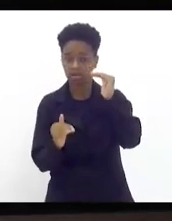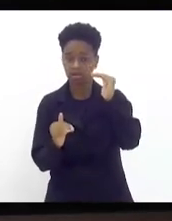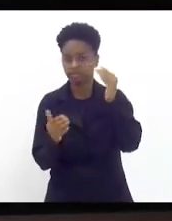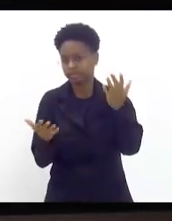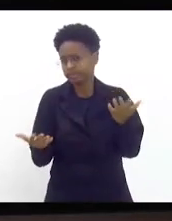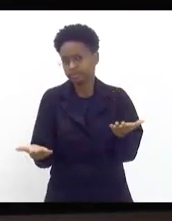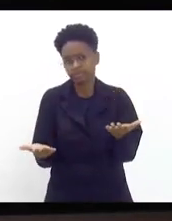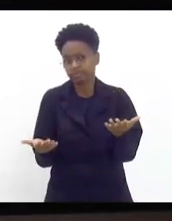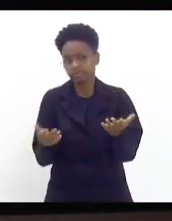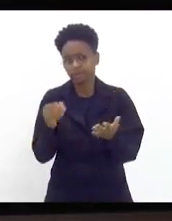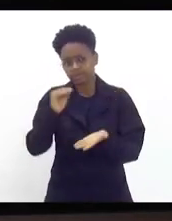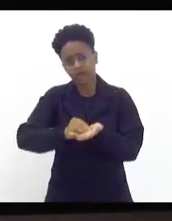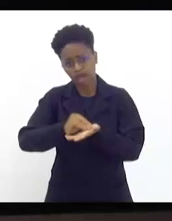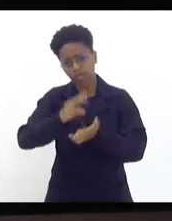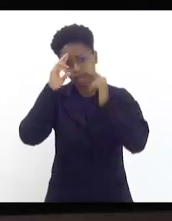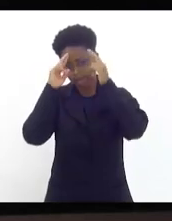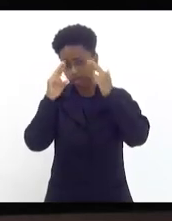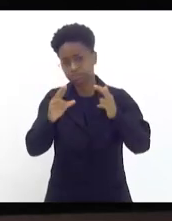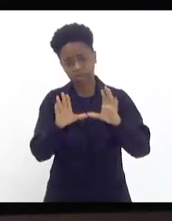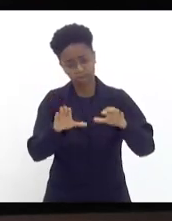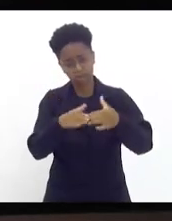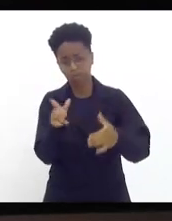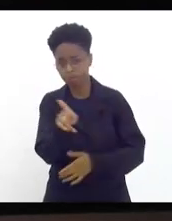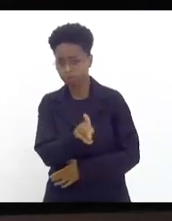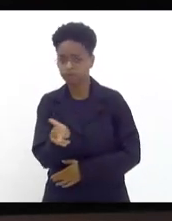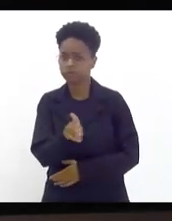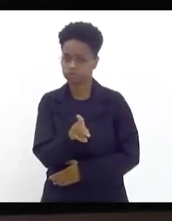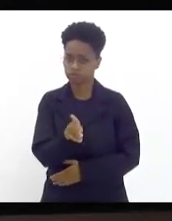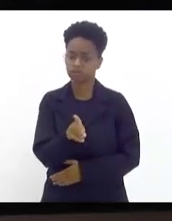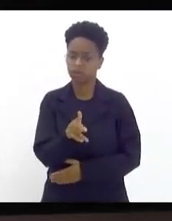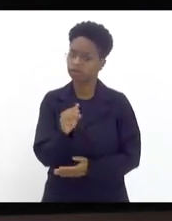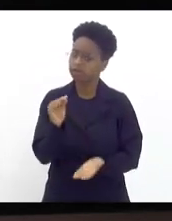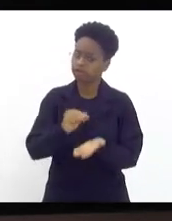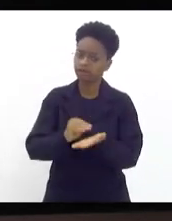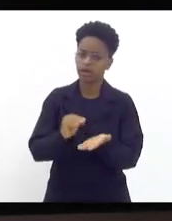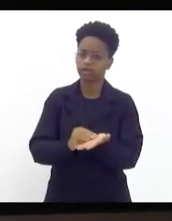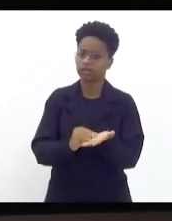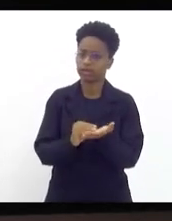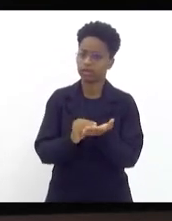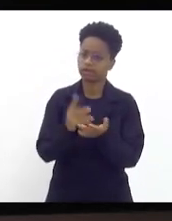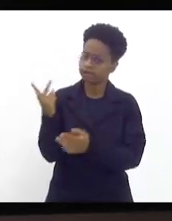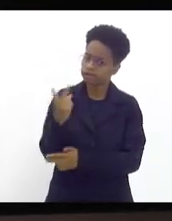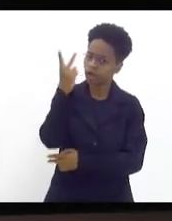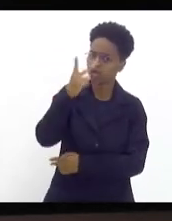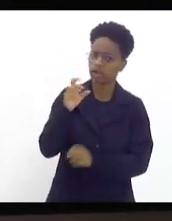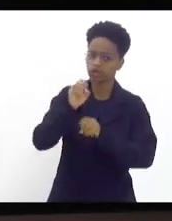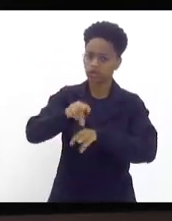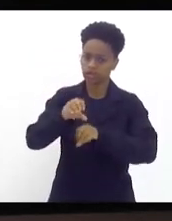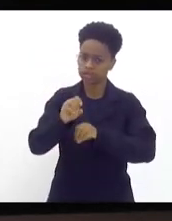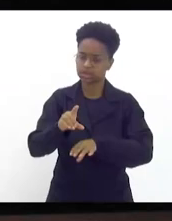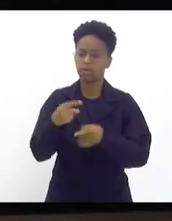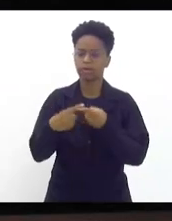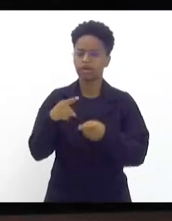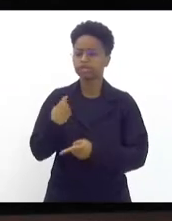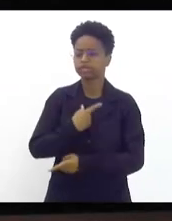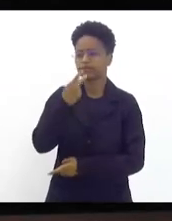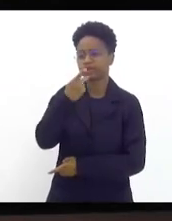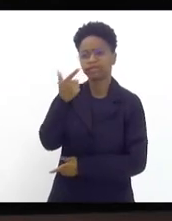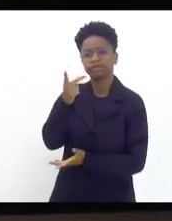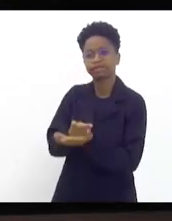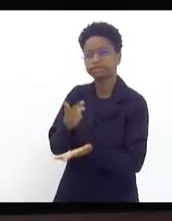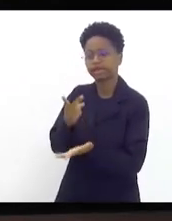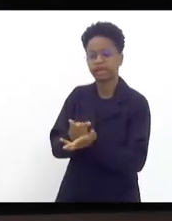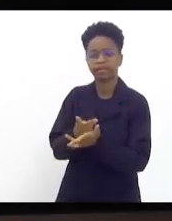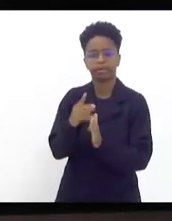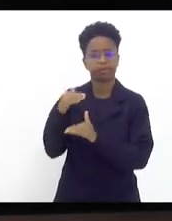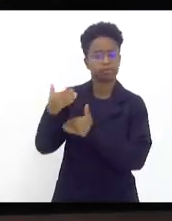um desrespeito muito grande com a categoria uma falta de dar valor à educação a gente fala tanto em a